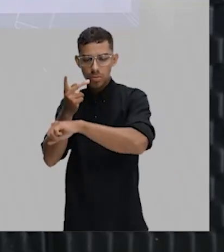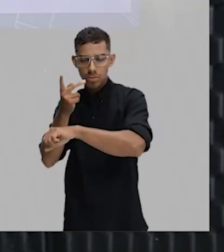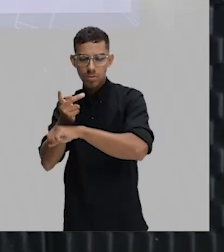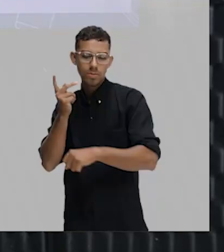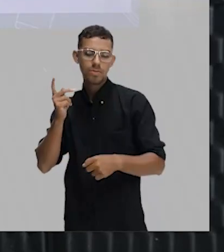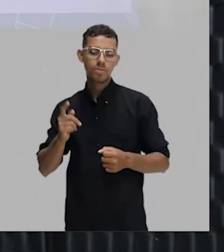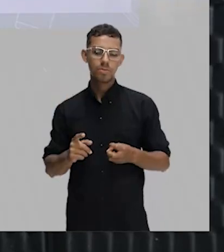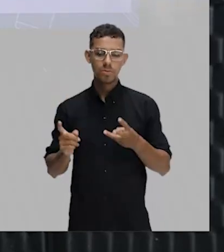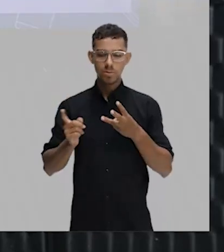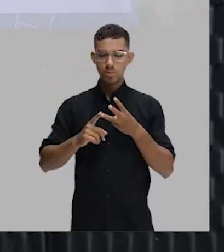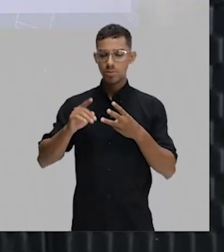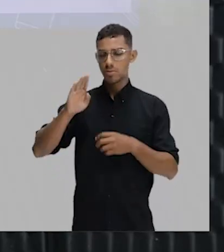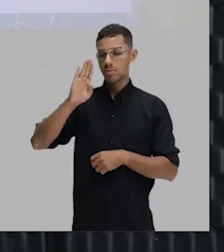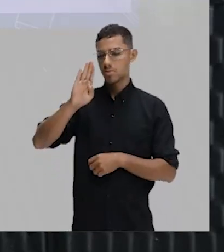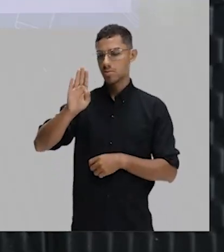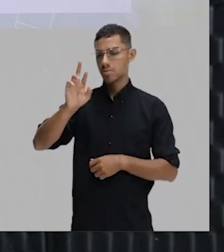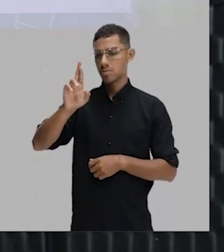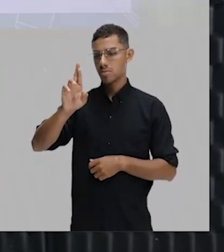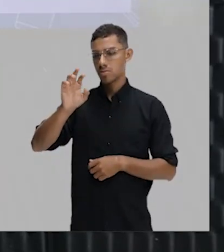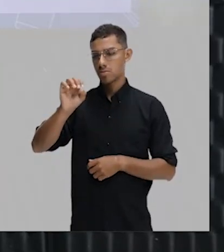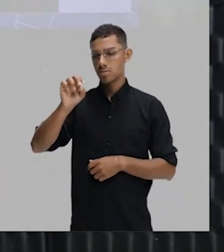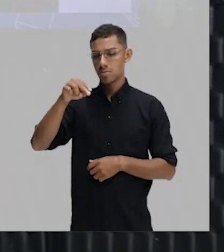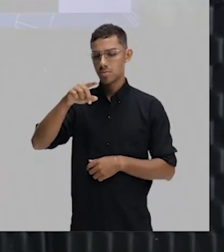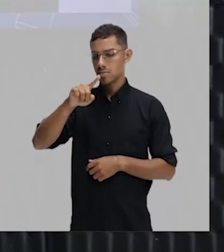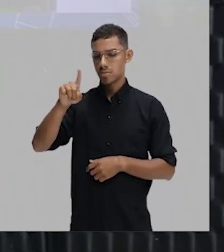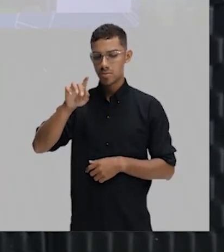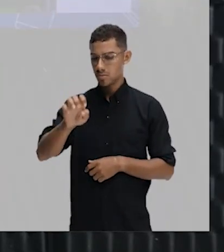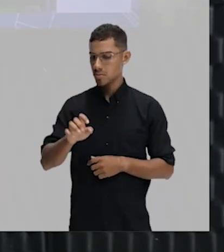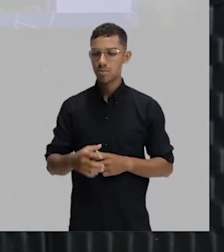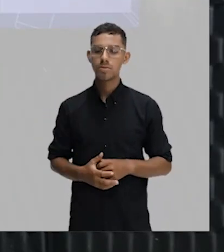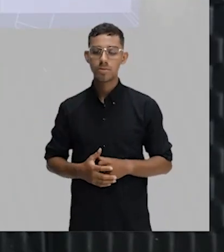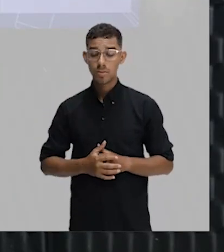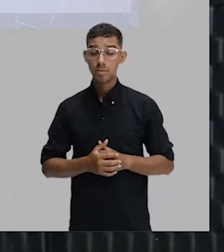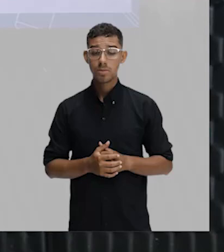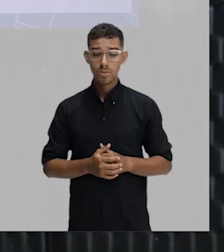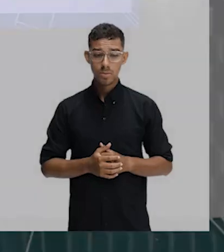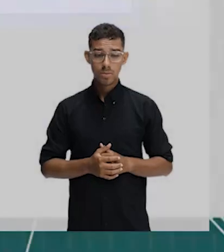feitas no século XVIII, século XIX, entre outros.